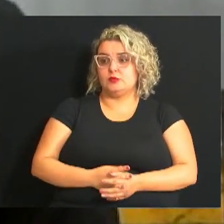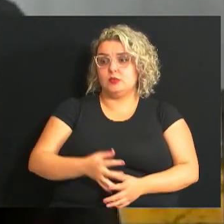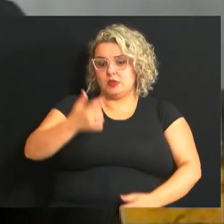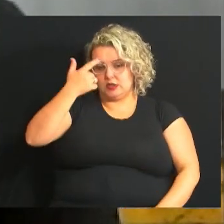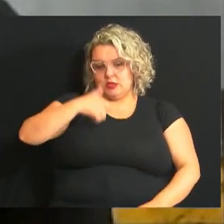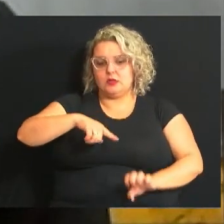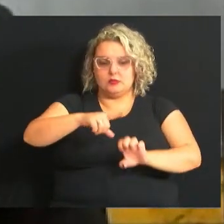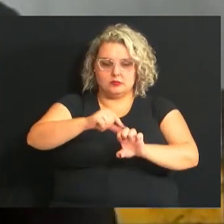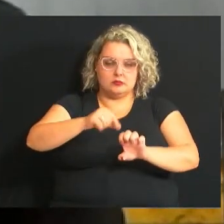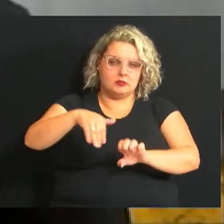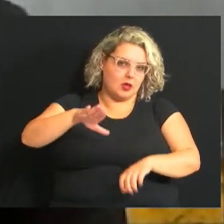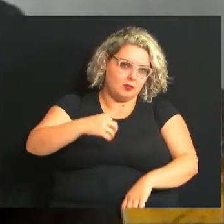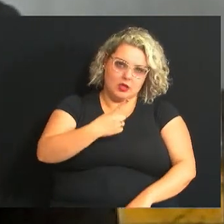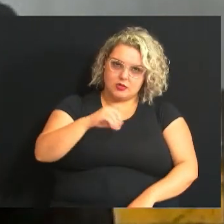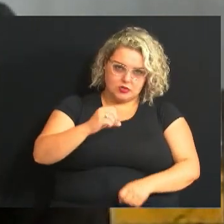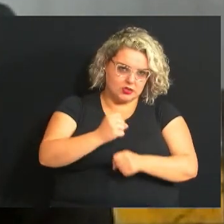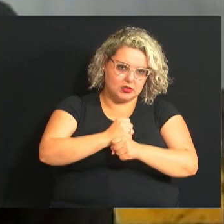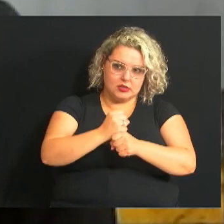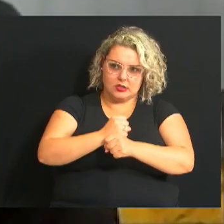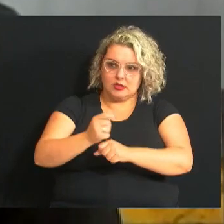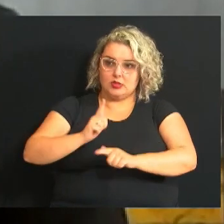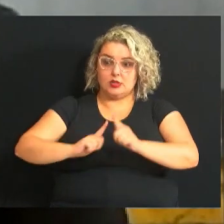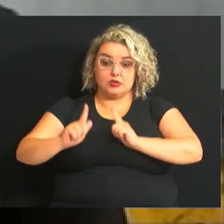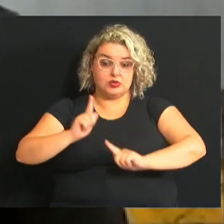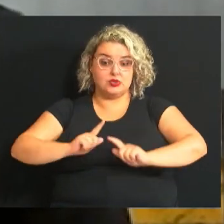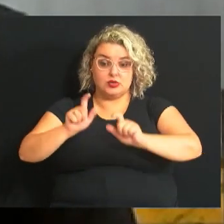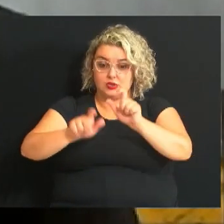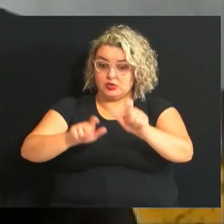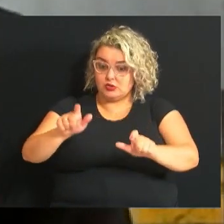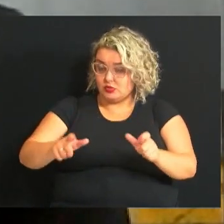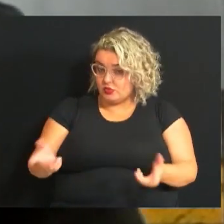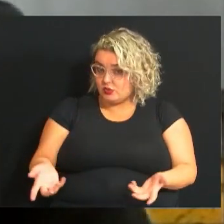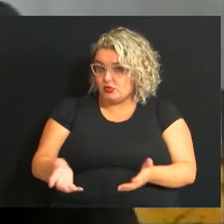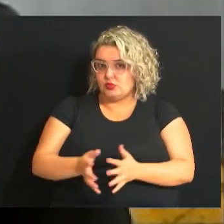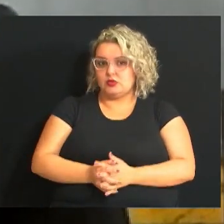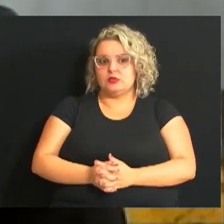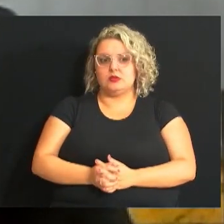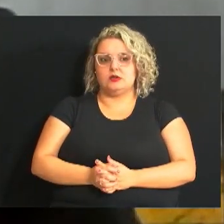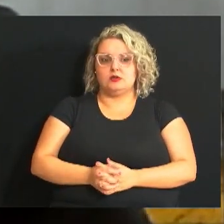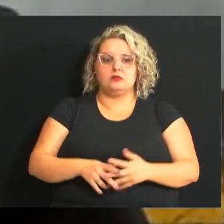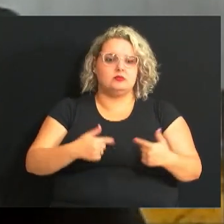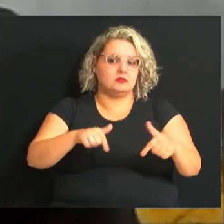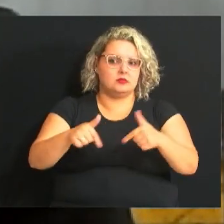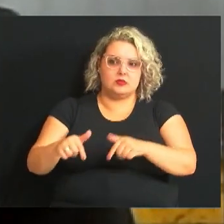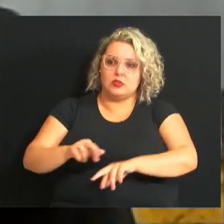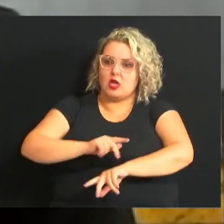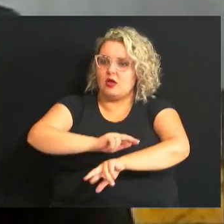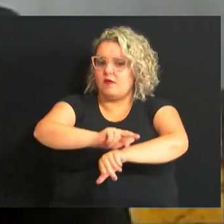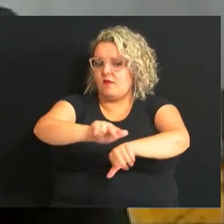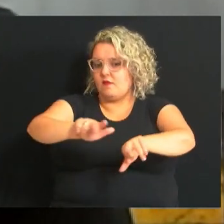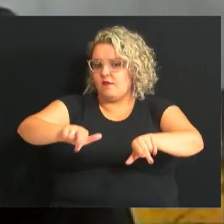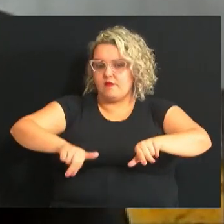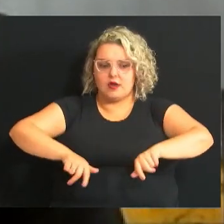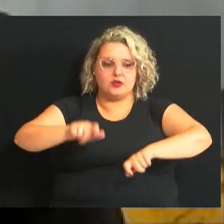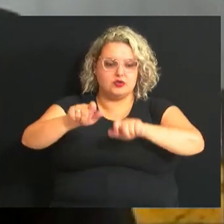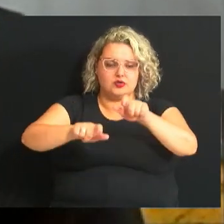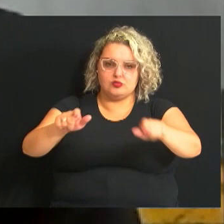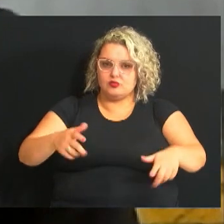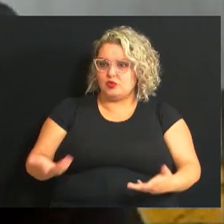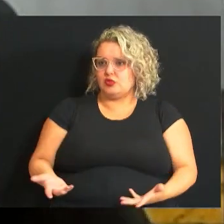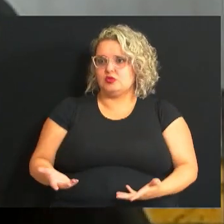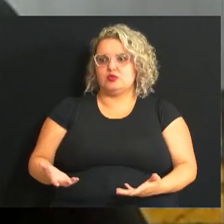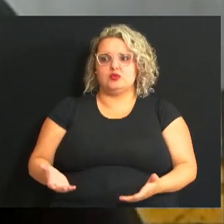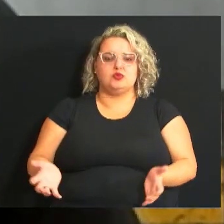10 anos e gestor de pessoas, né? Então, trabalho aí com centenas de colaboradores no grupo, milhares